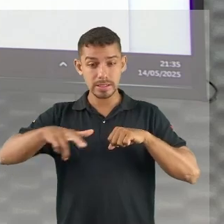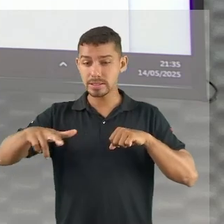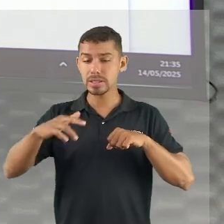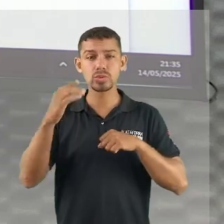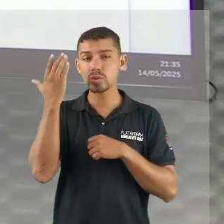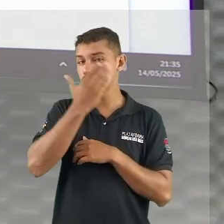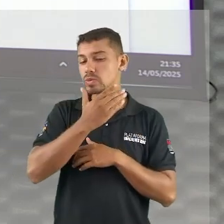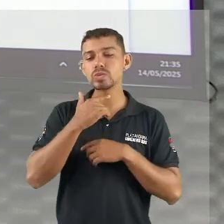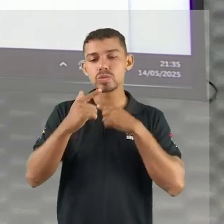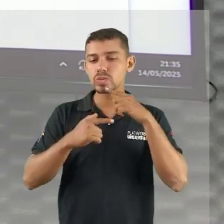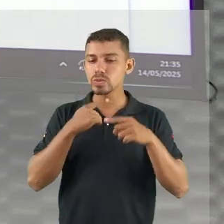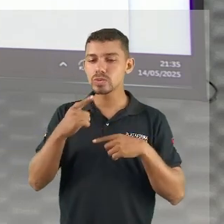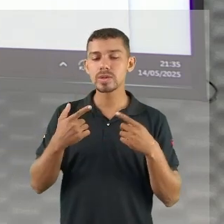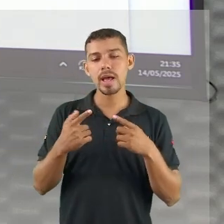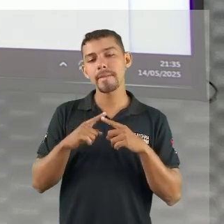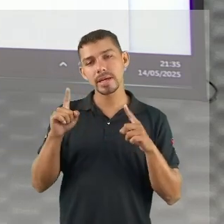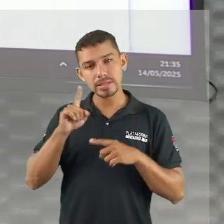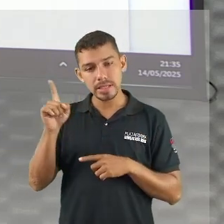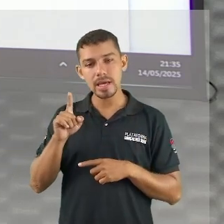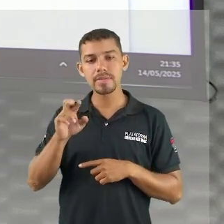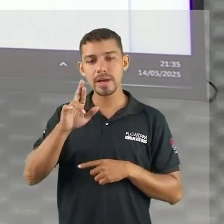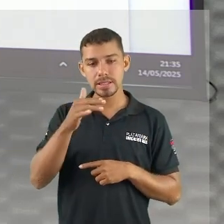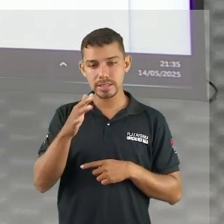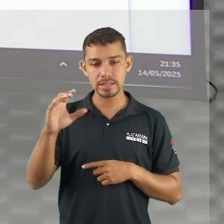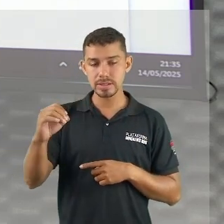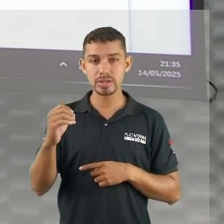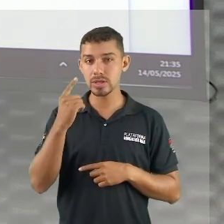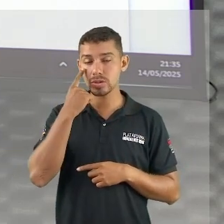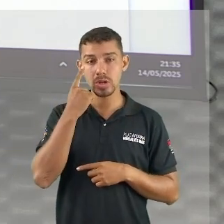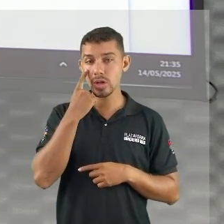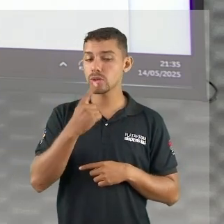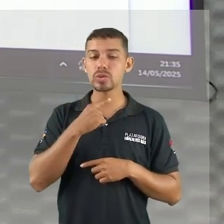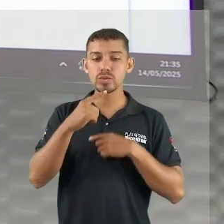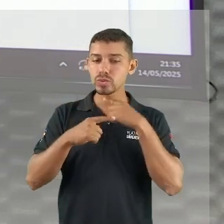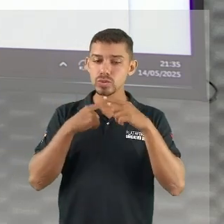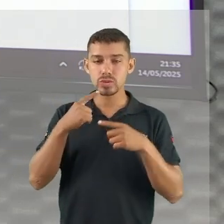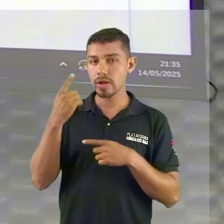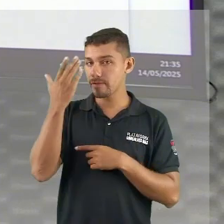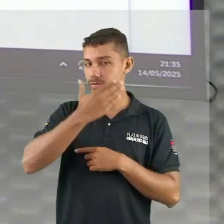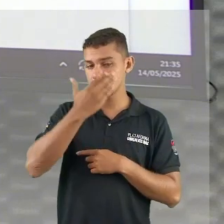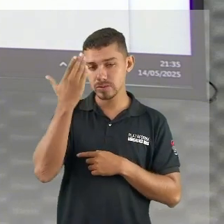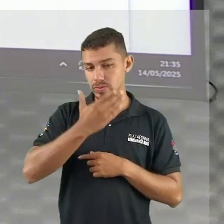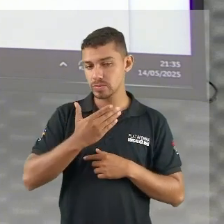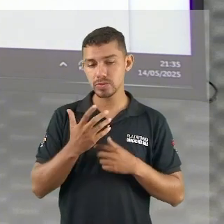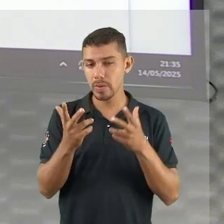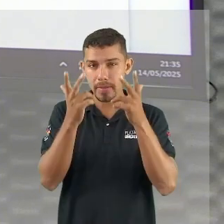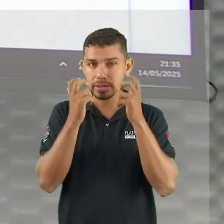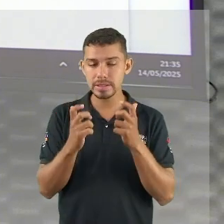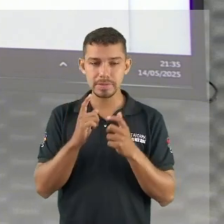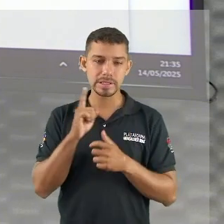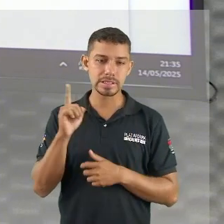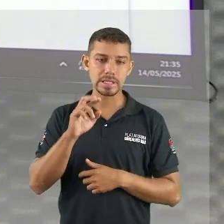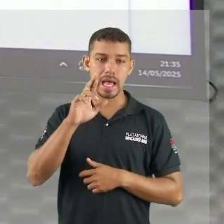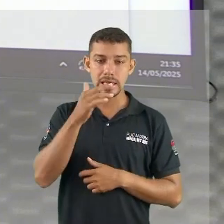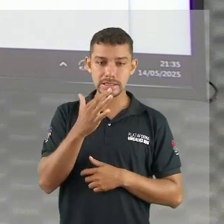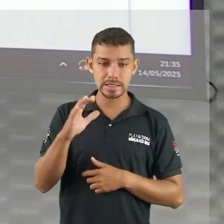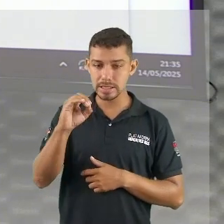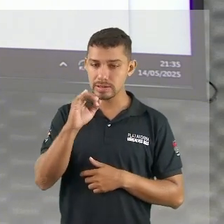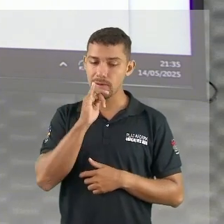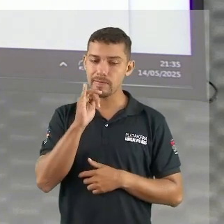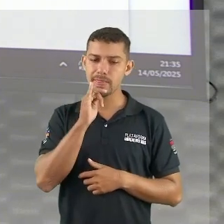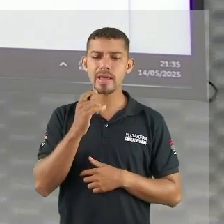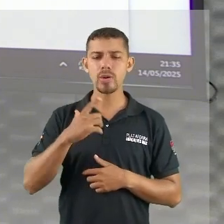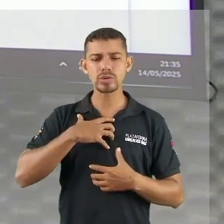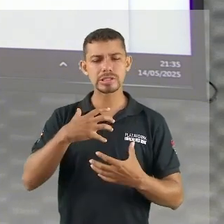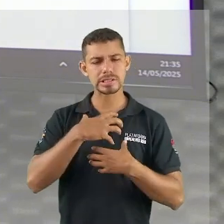para a gente ver, gente, mas é uma radiação que os olhos não conseguem ver, os olhos dos seres humanos não conseguem perceber essa radiação. Mas a gente